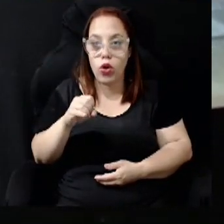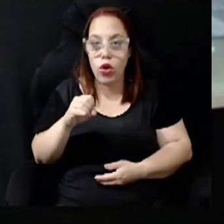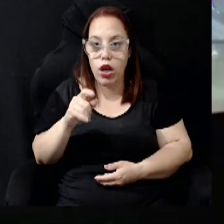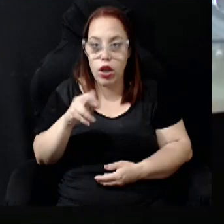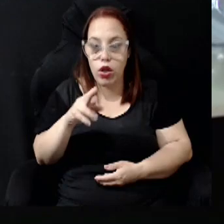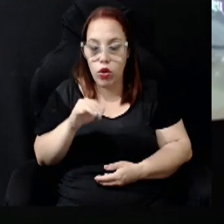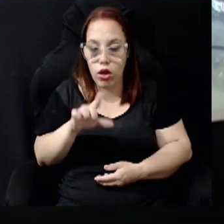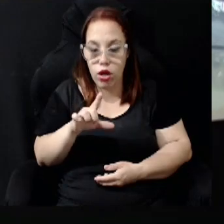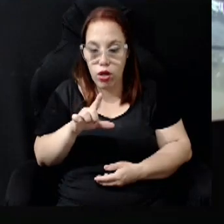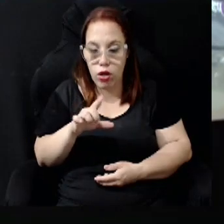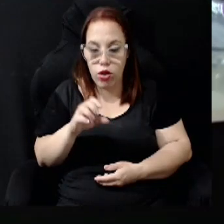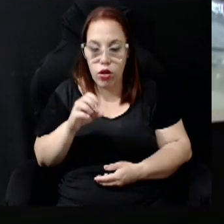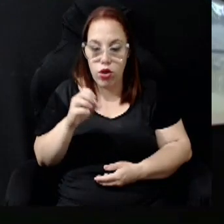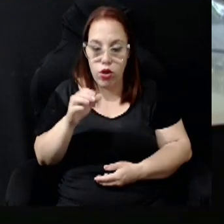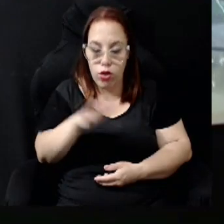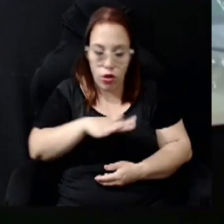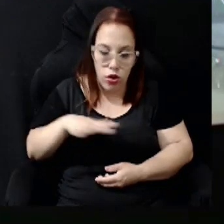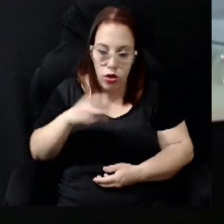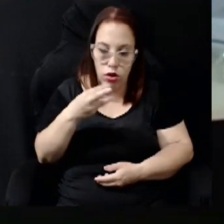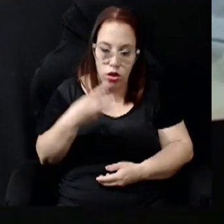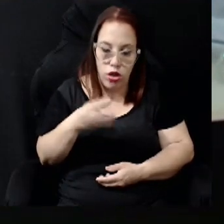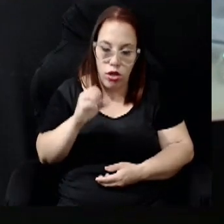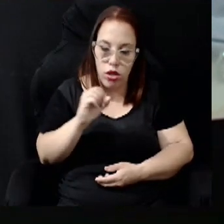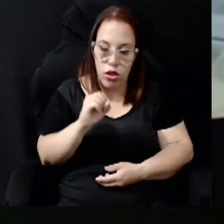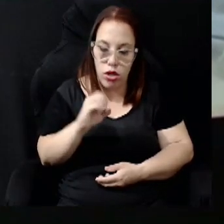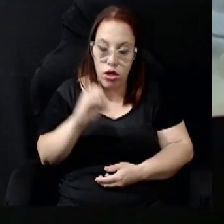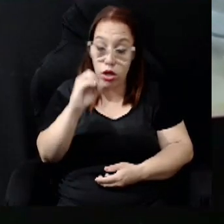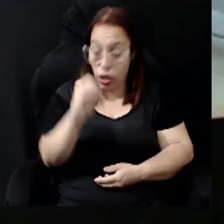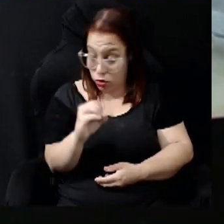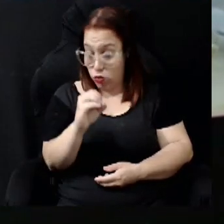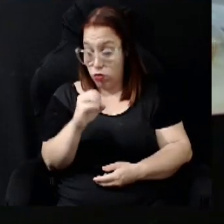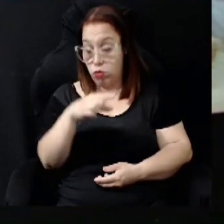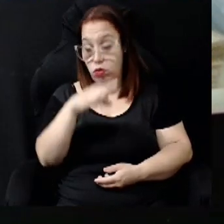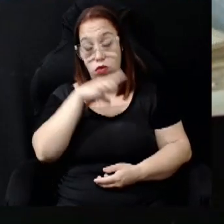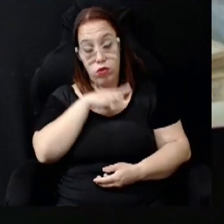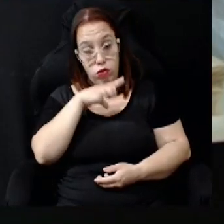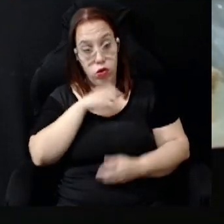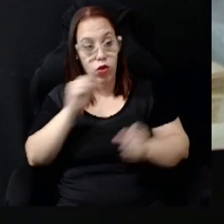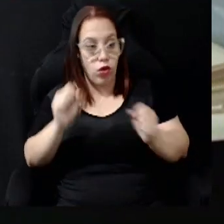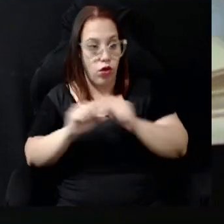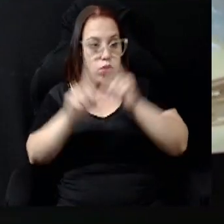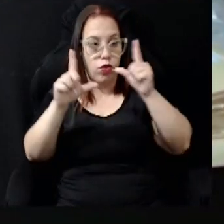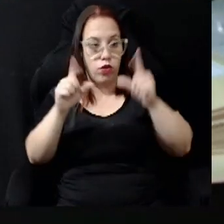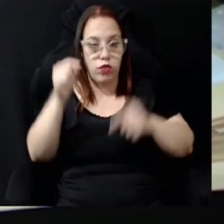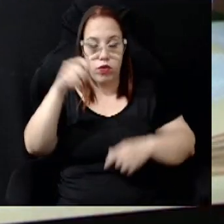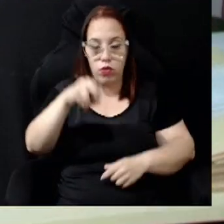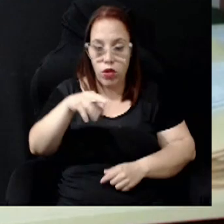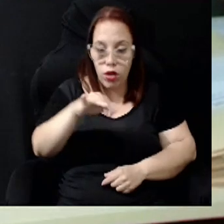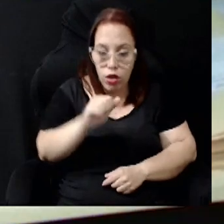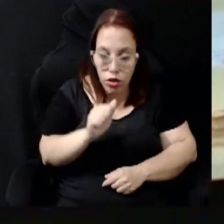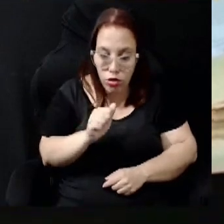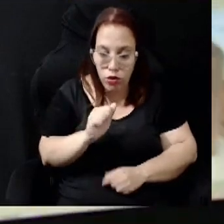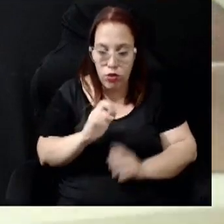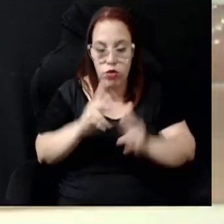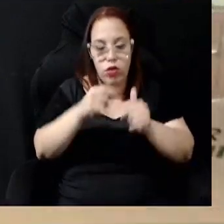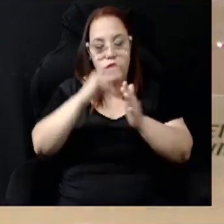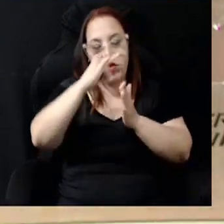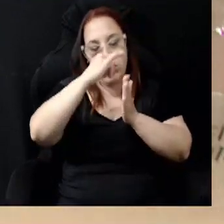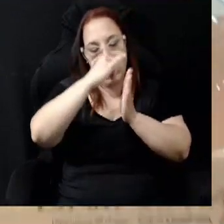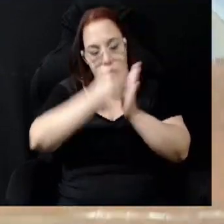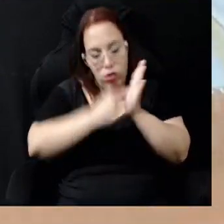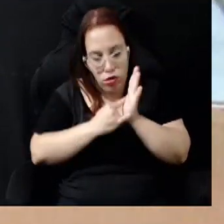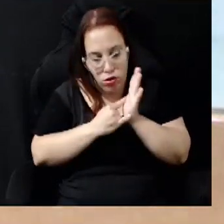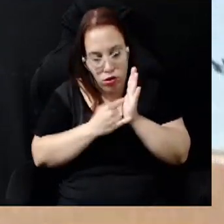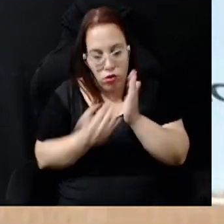zona 380. Temos também, claro, além das mídias, toda a documentação que vem de